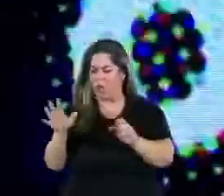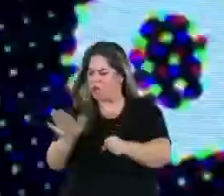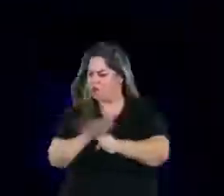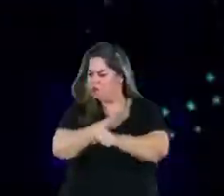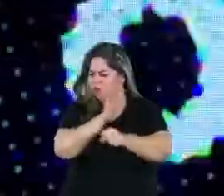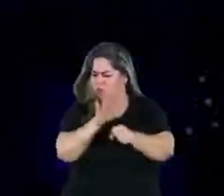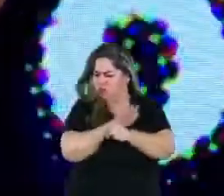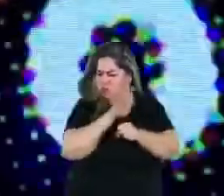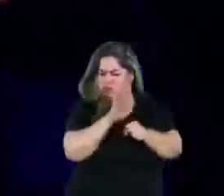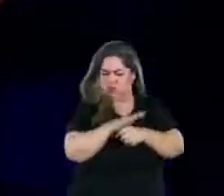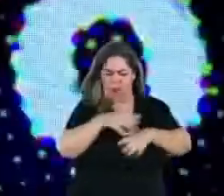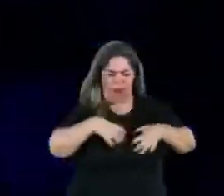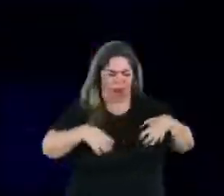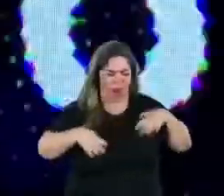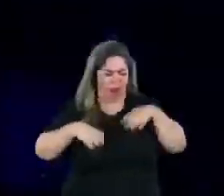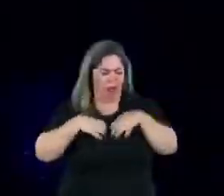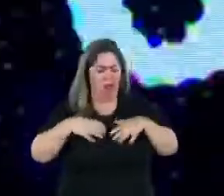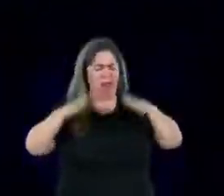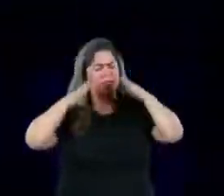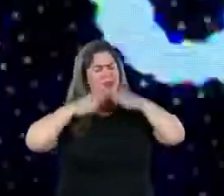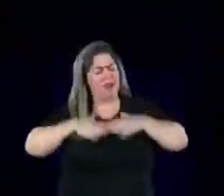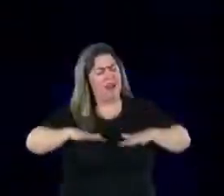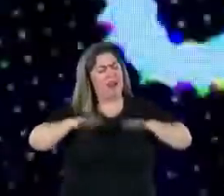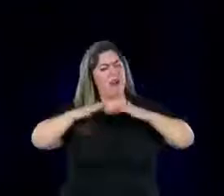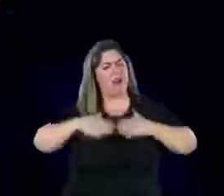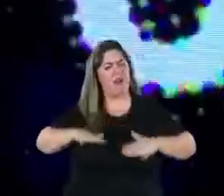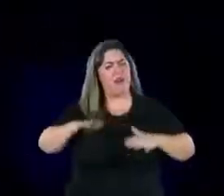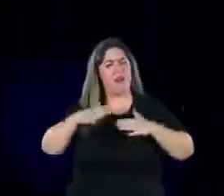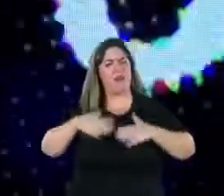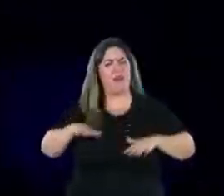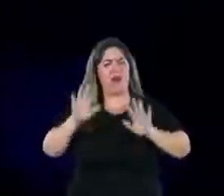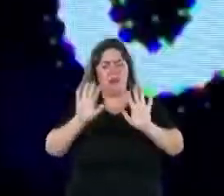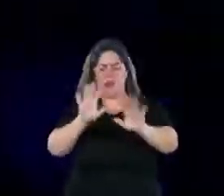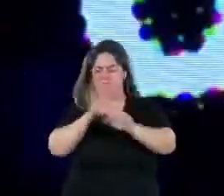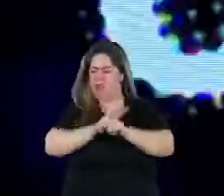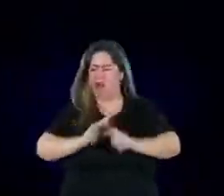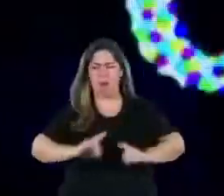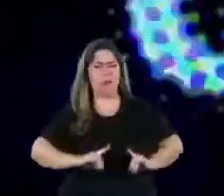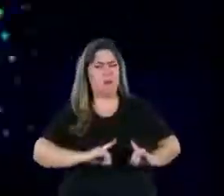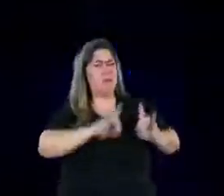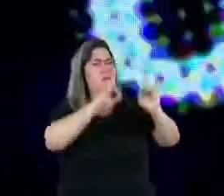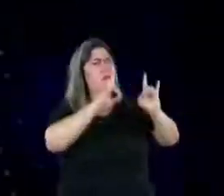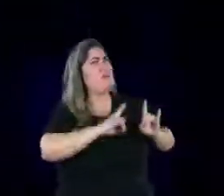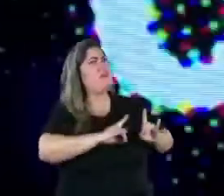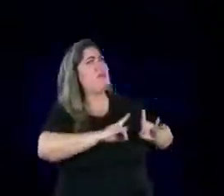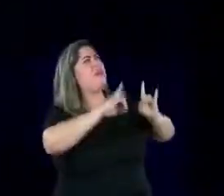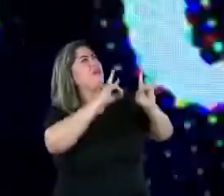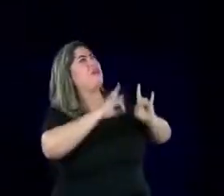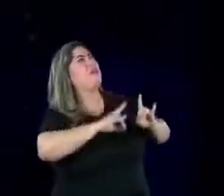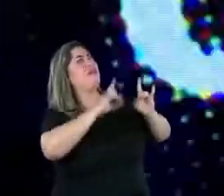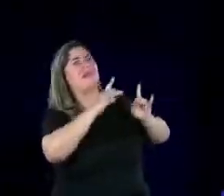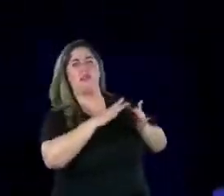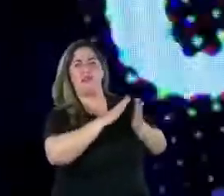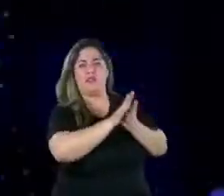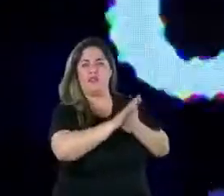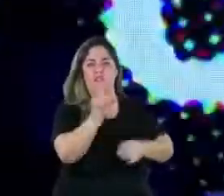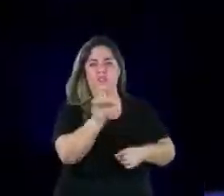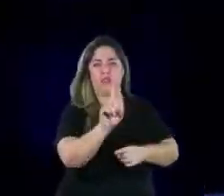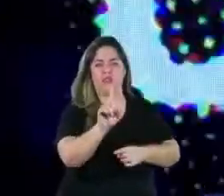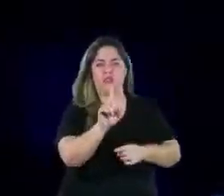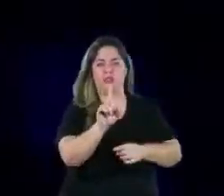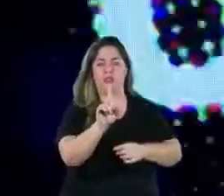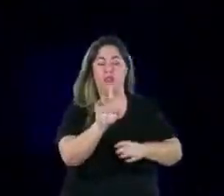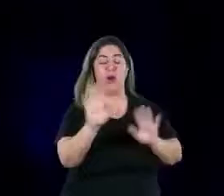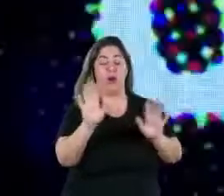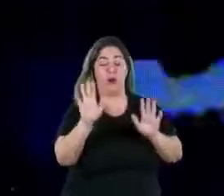sufoco, suvaco, estresse, relax, relax, relax, não é fax, não, triplex, triplex, triplex, não é fax, não.